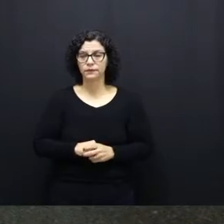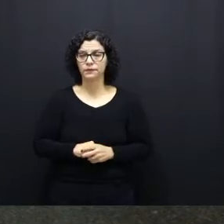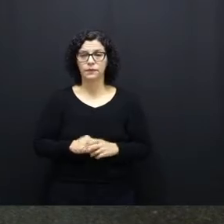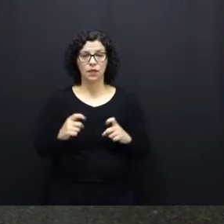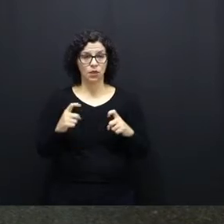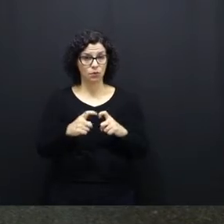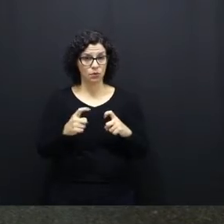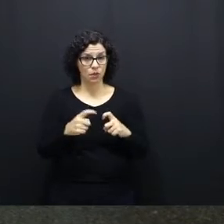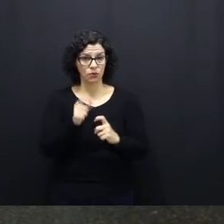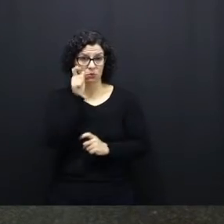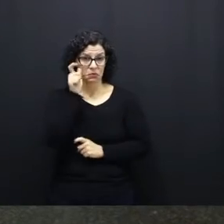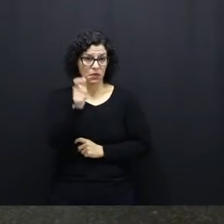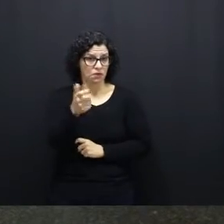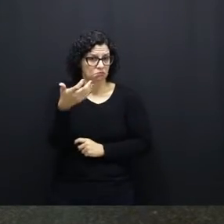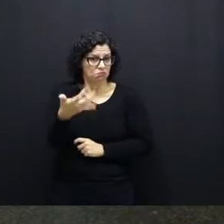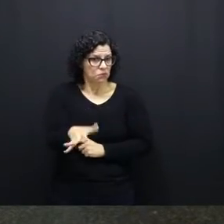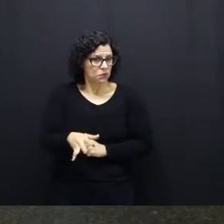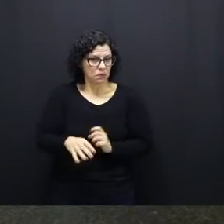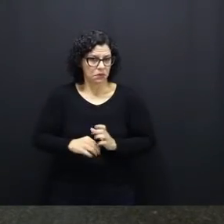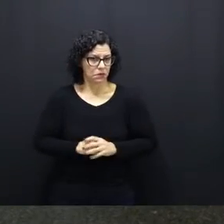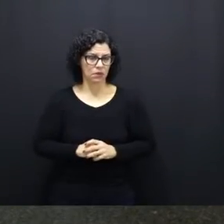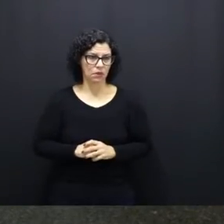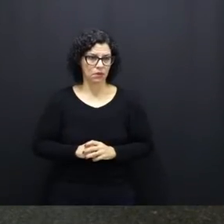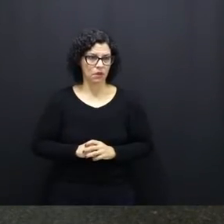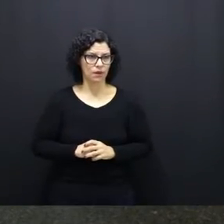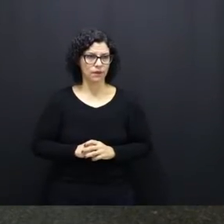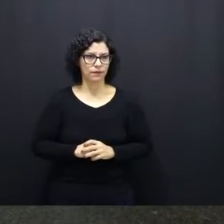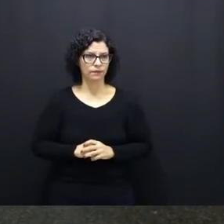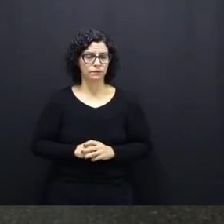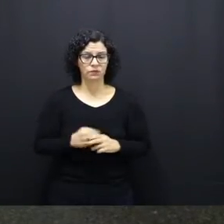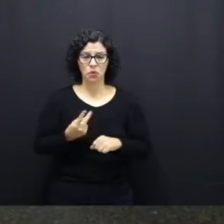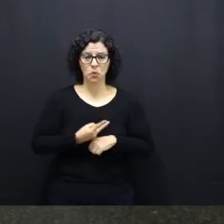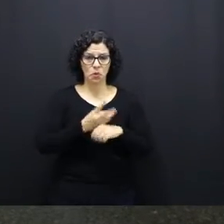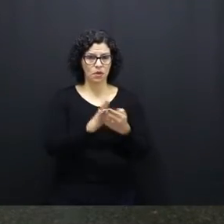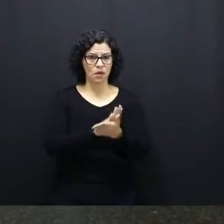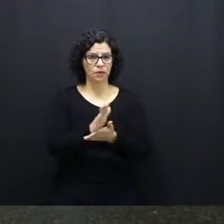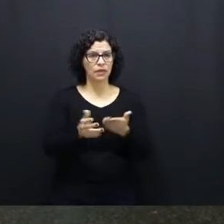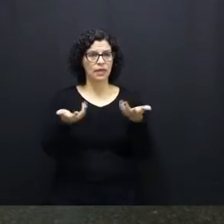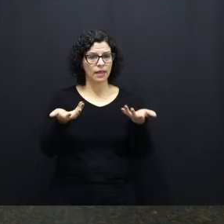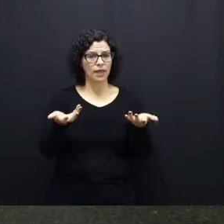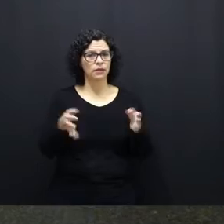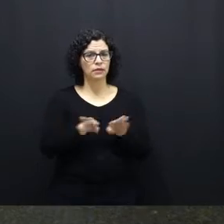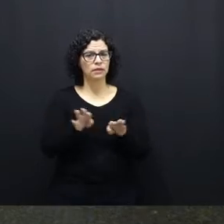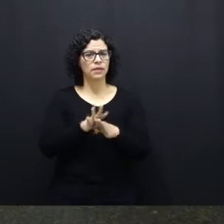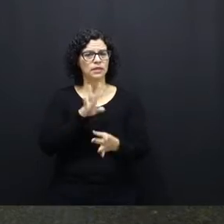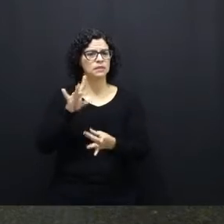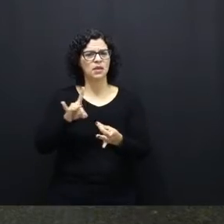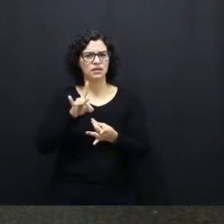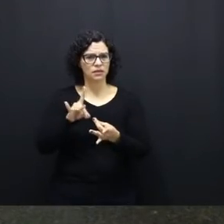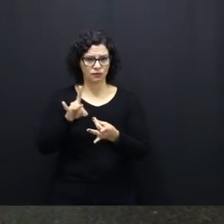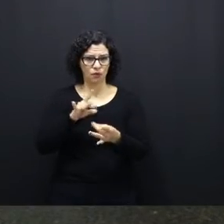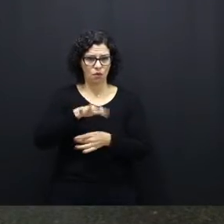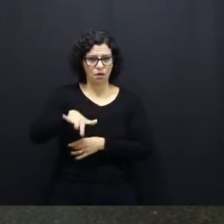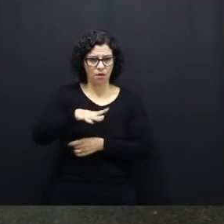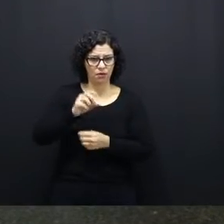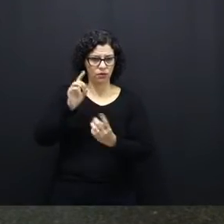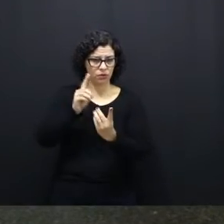geral não tem muito interesse eles não procuram eles querem mais as especializações